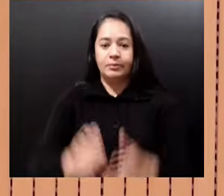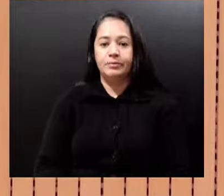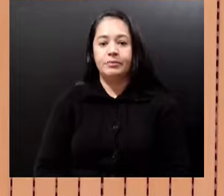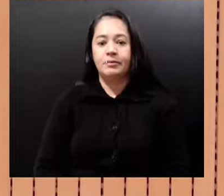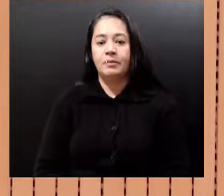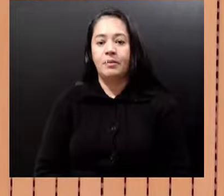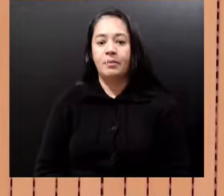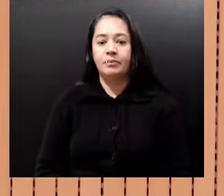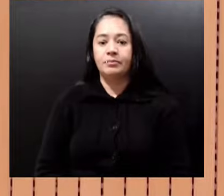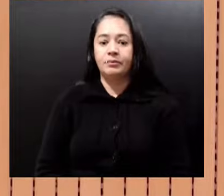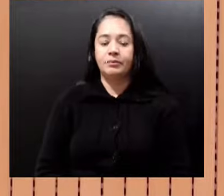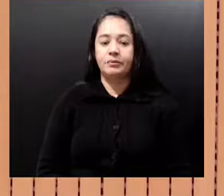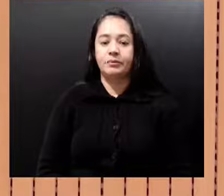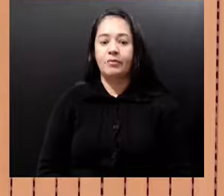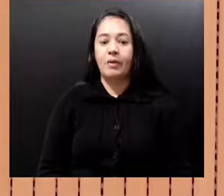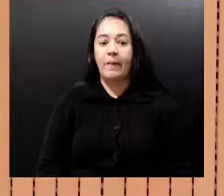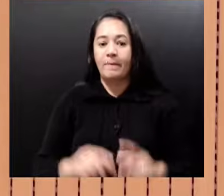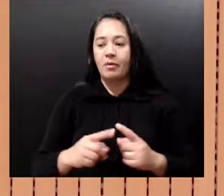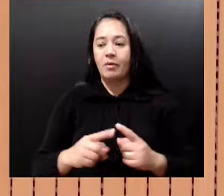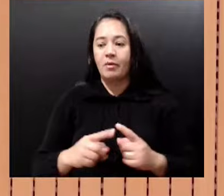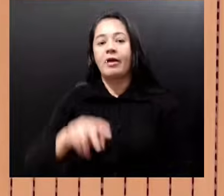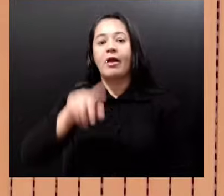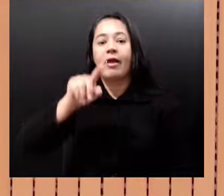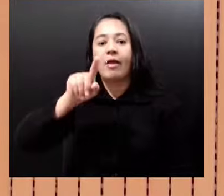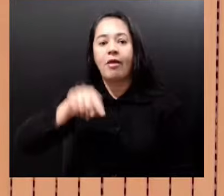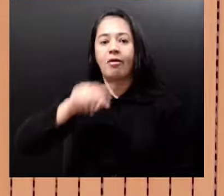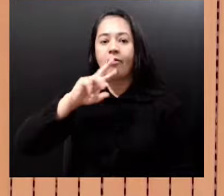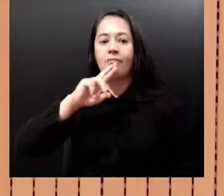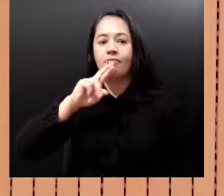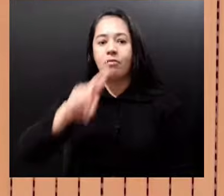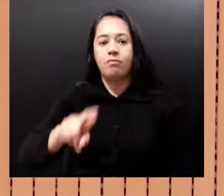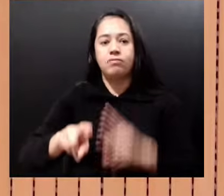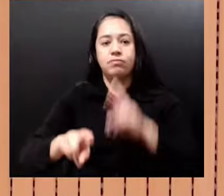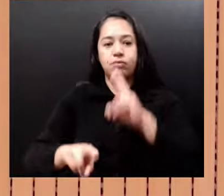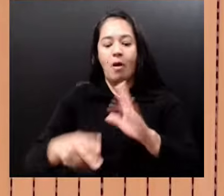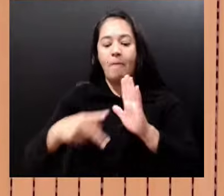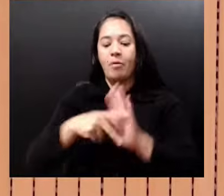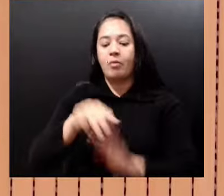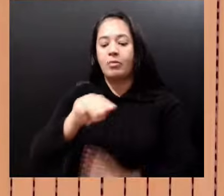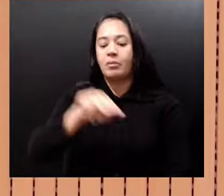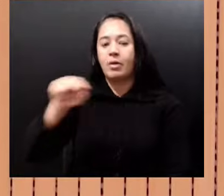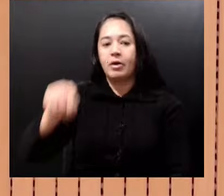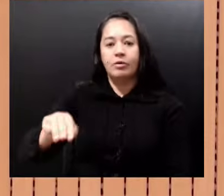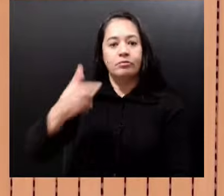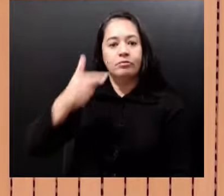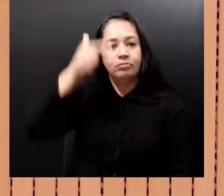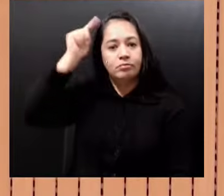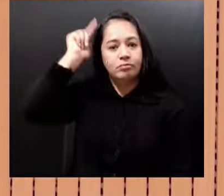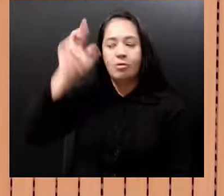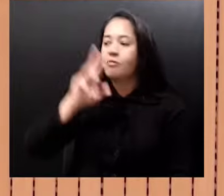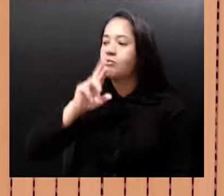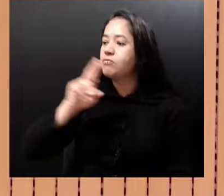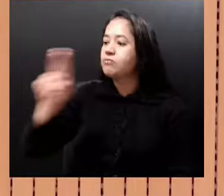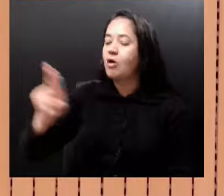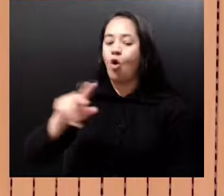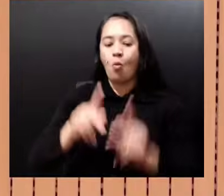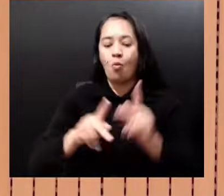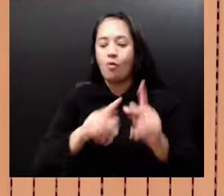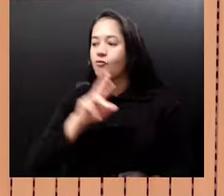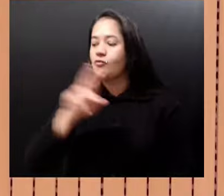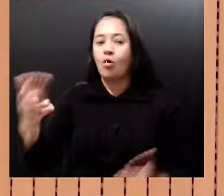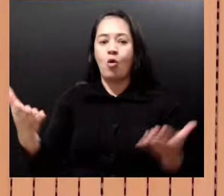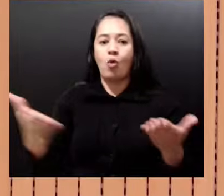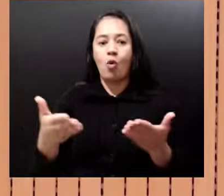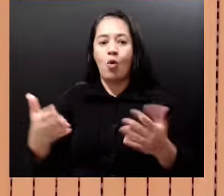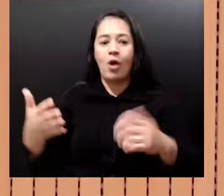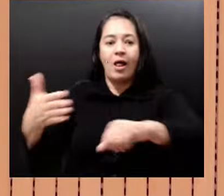Foi uma resposta ao Alexandre de Moraes, que hoje não consegue entrar nem